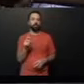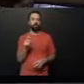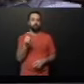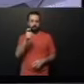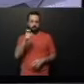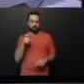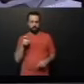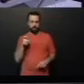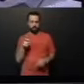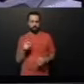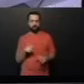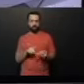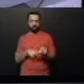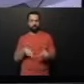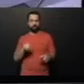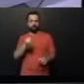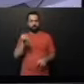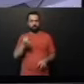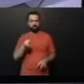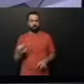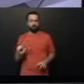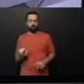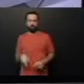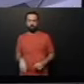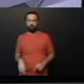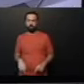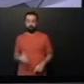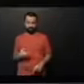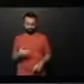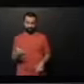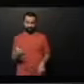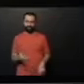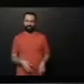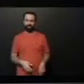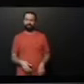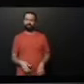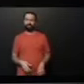da letrinha Z. Vamos lá?